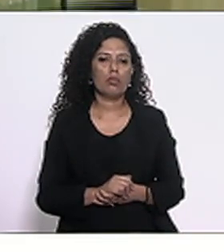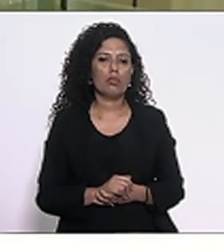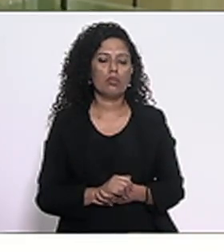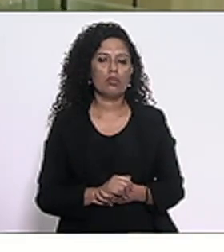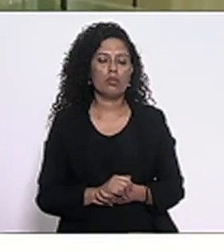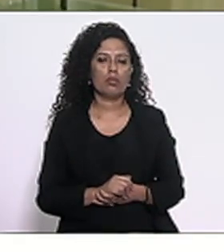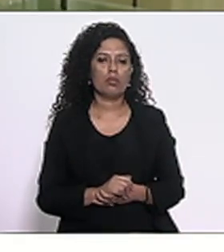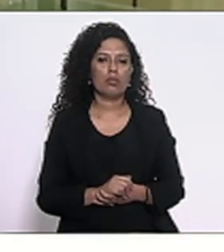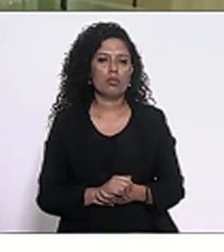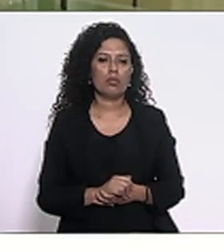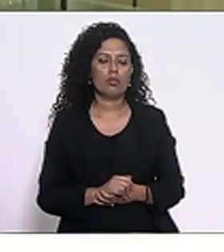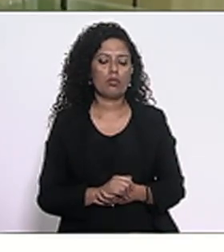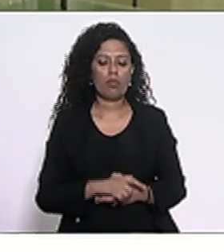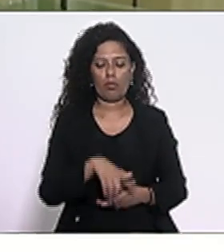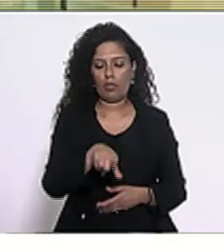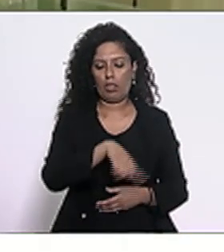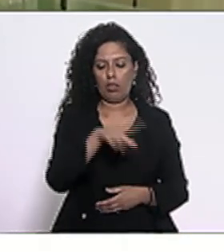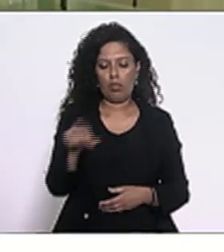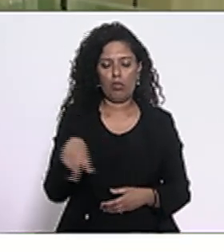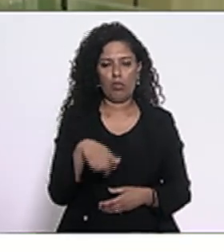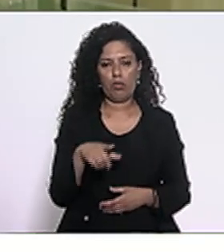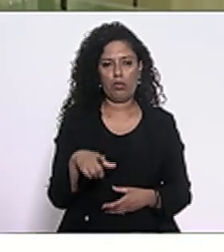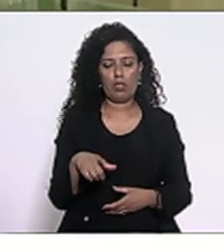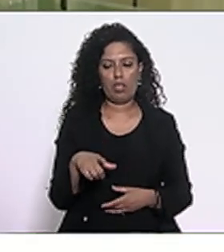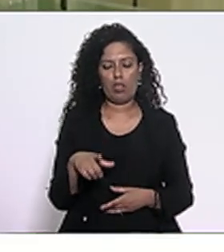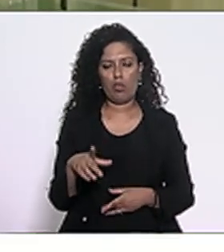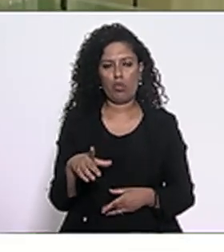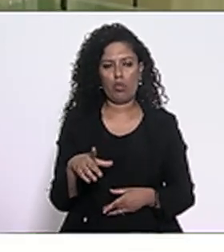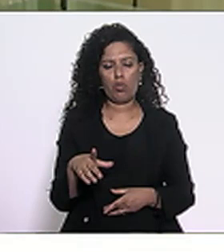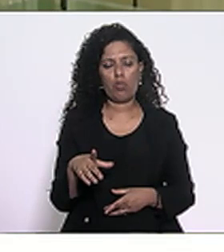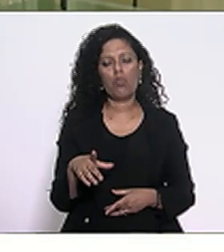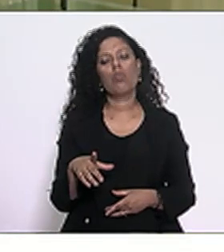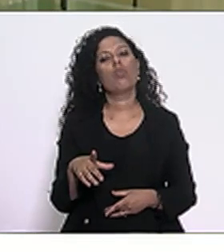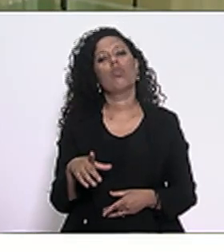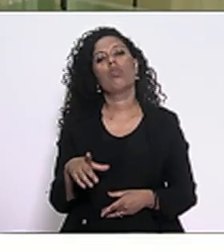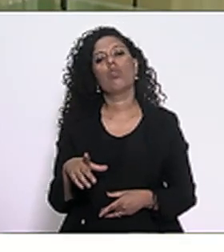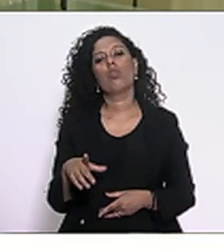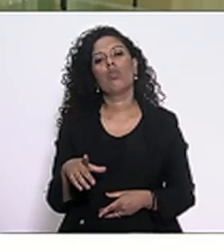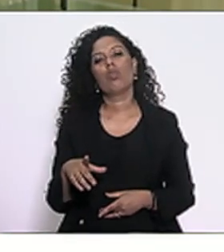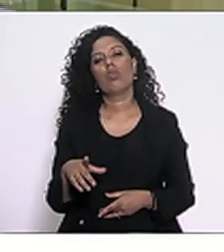Se o Proderj tem algum convênio até de